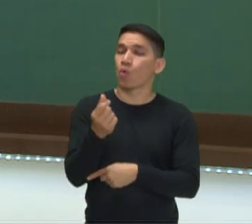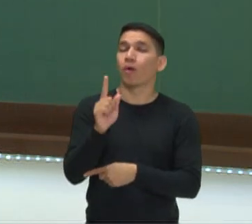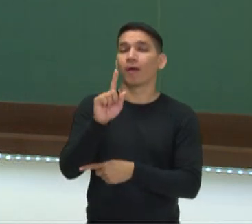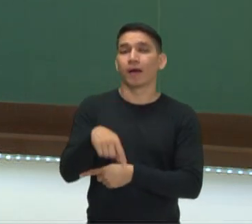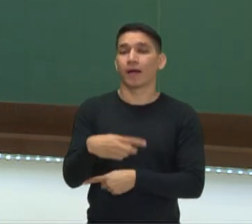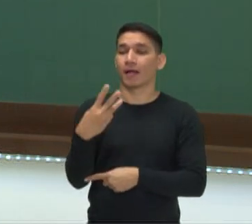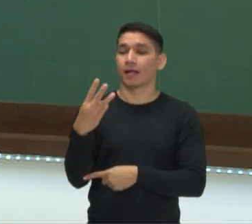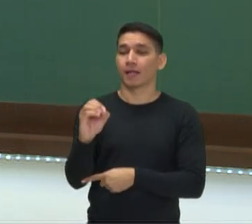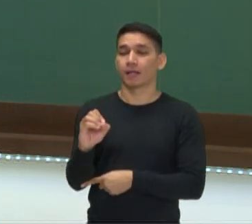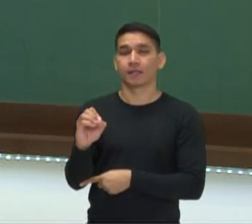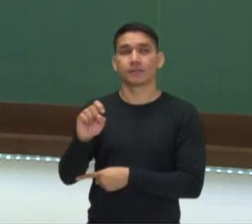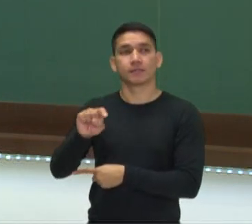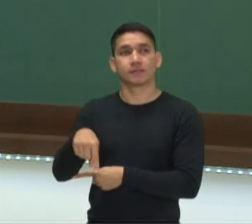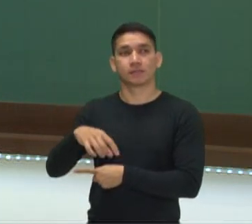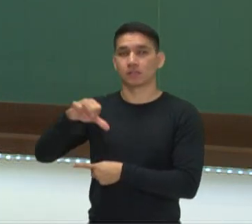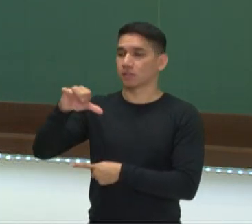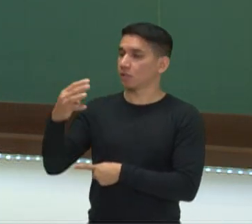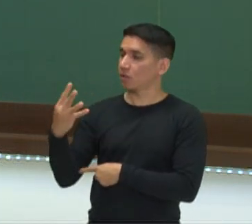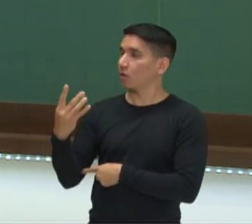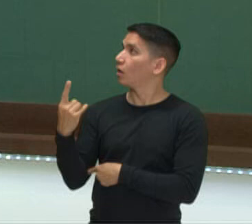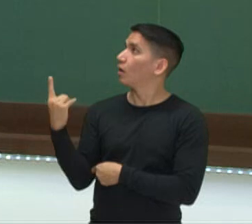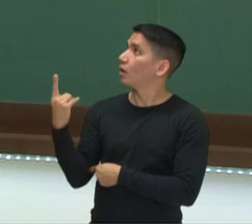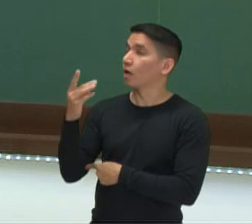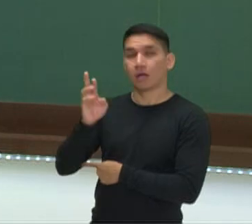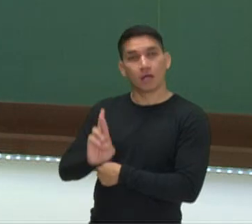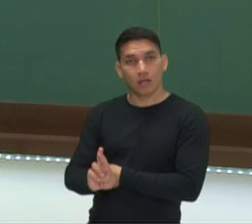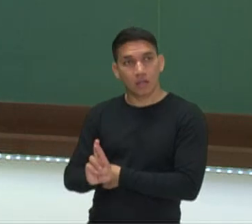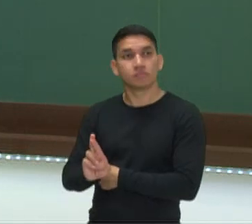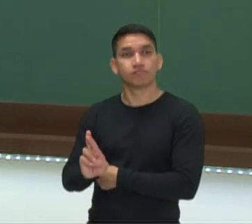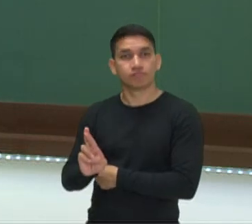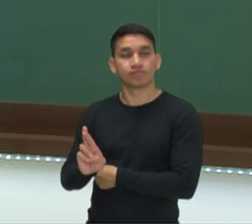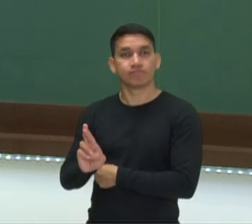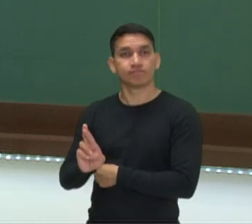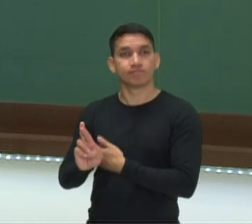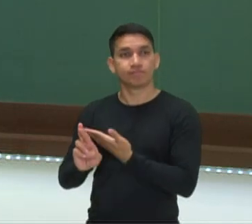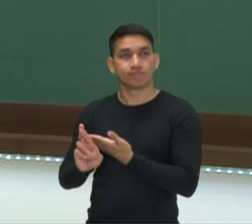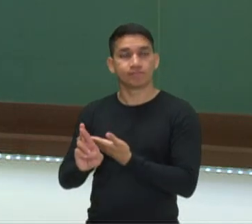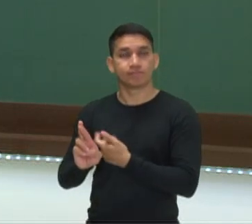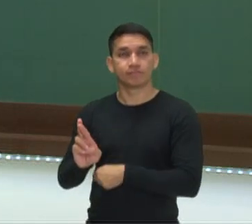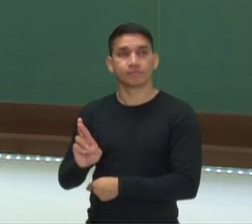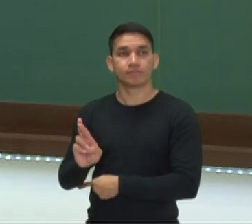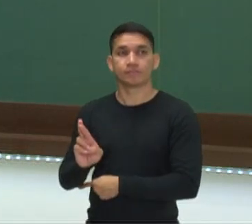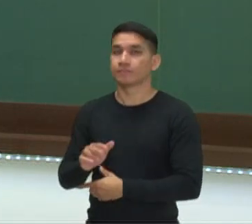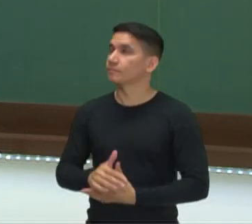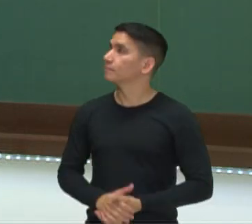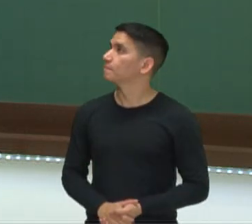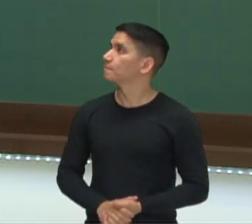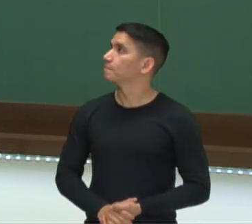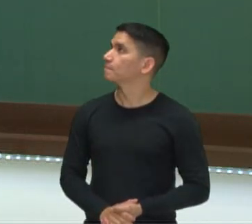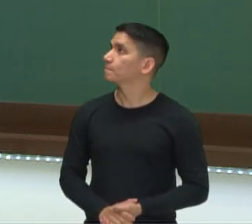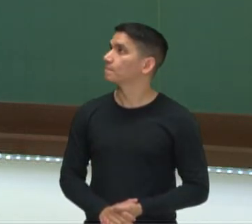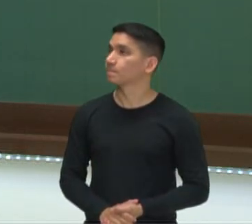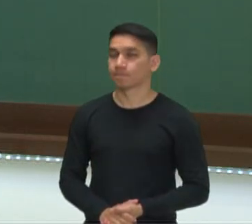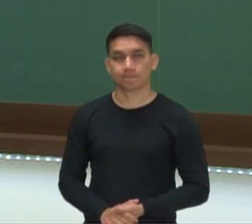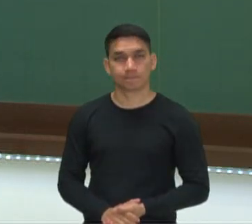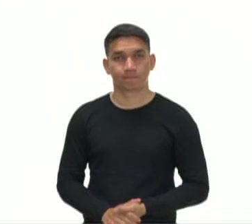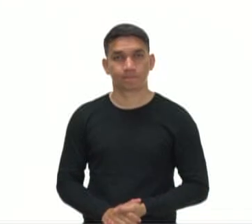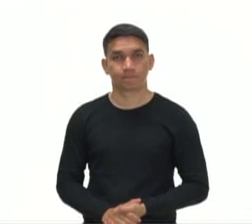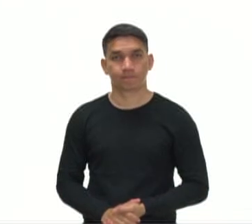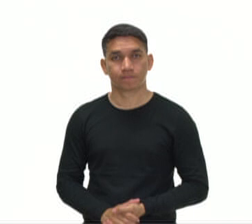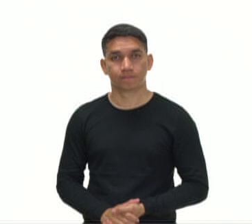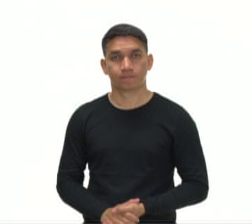reais por kWh. Quilowatt com quilowatt-hora cancela, eu vou ter em reais. O custo é R$